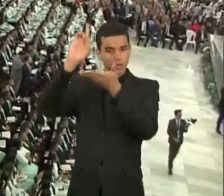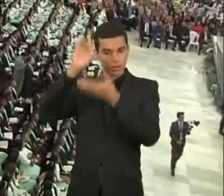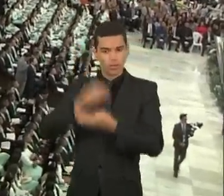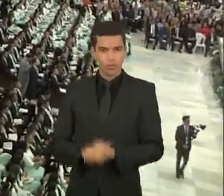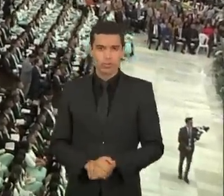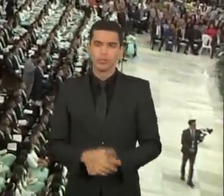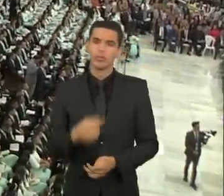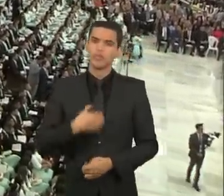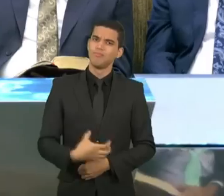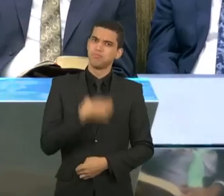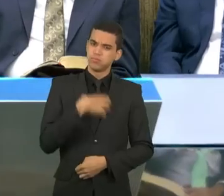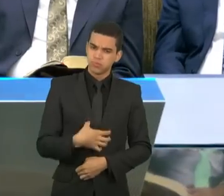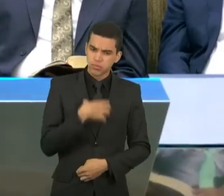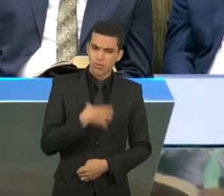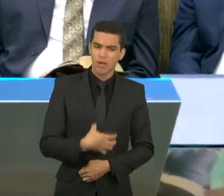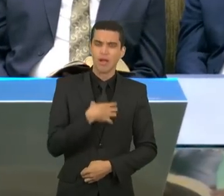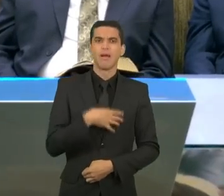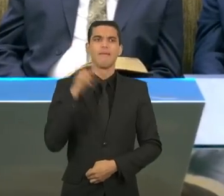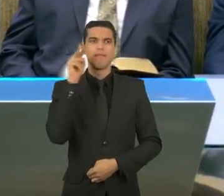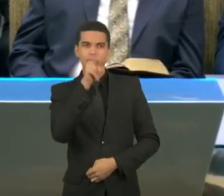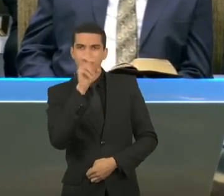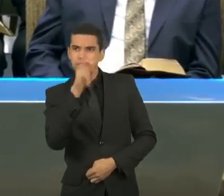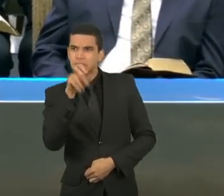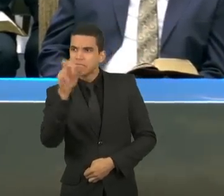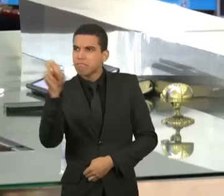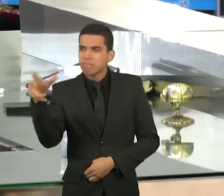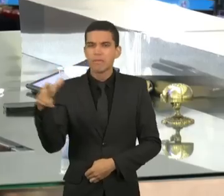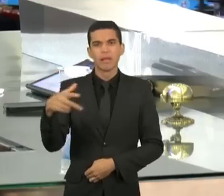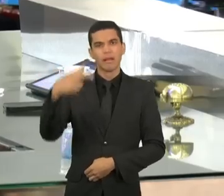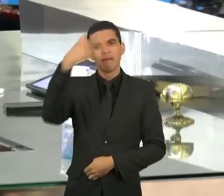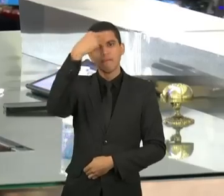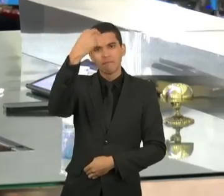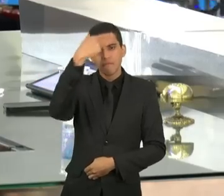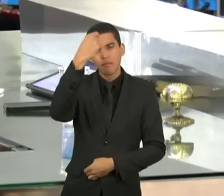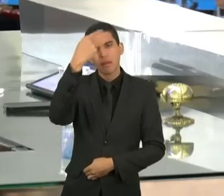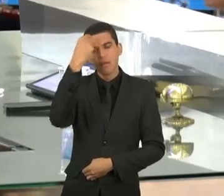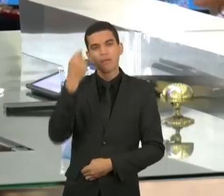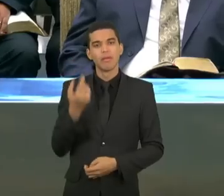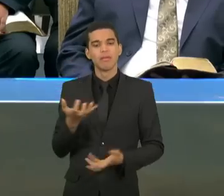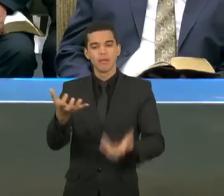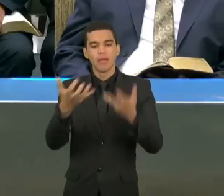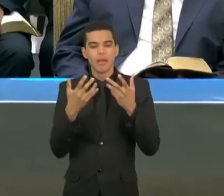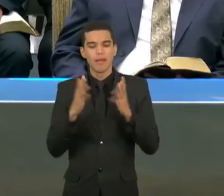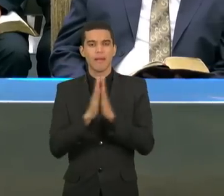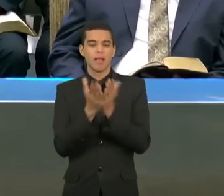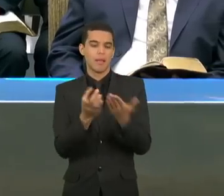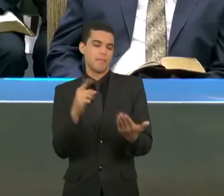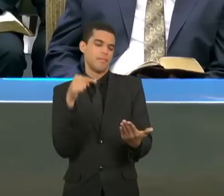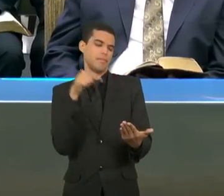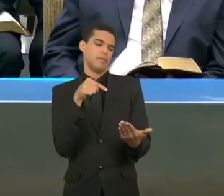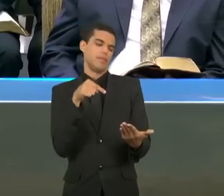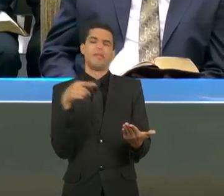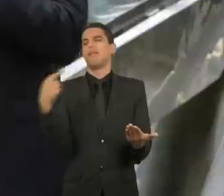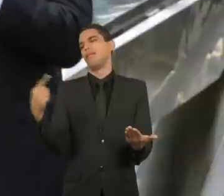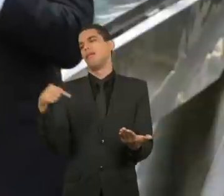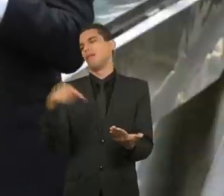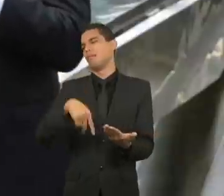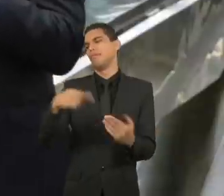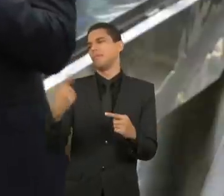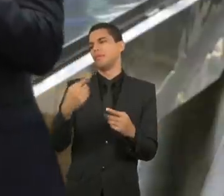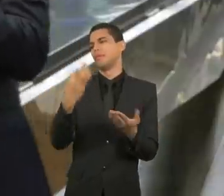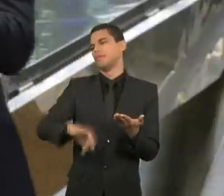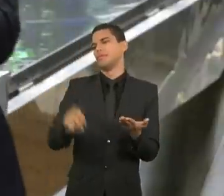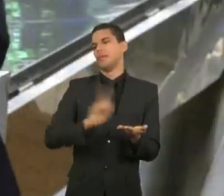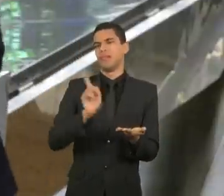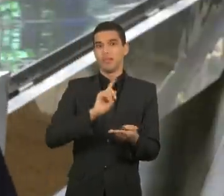indignado quando as faculdades e as academias querem relativizar a Bíblia sem que professores tenham lido